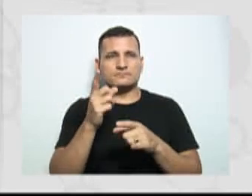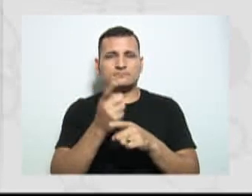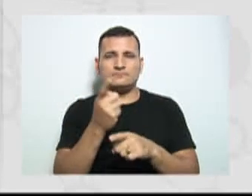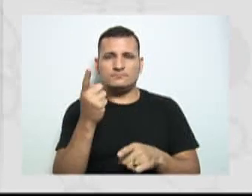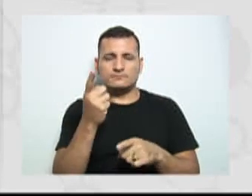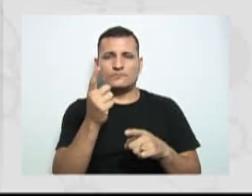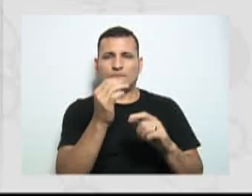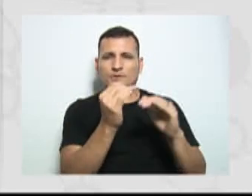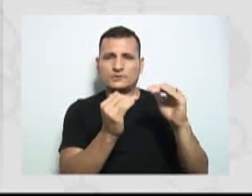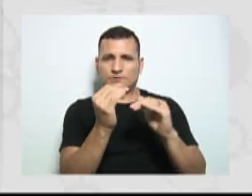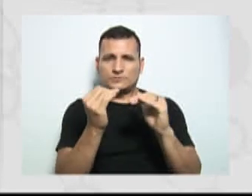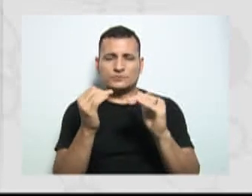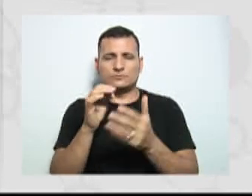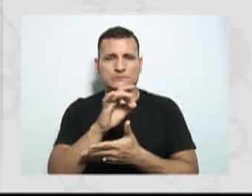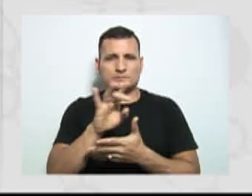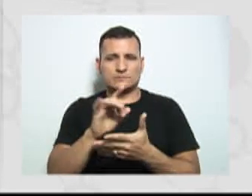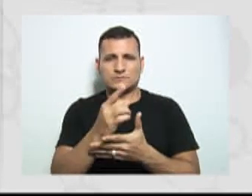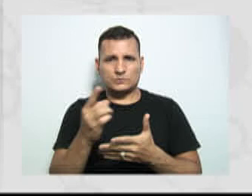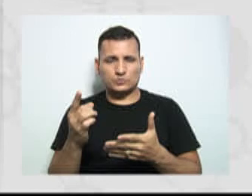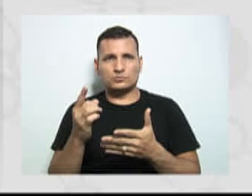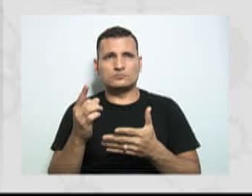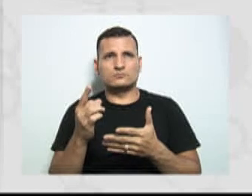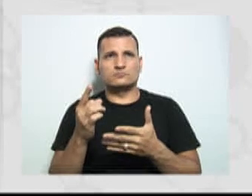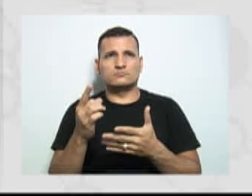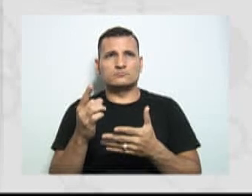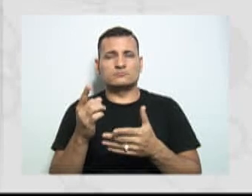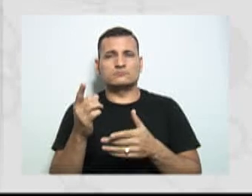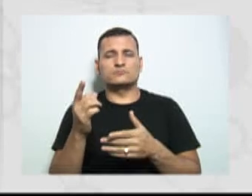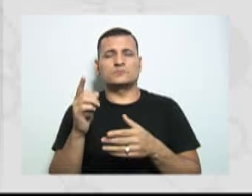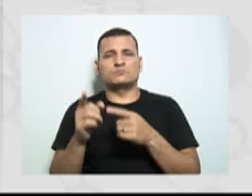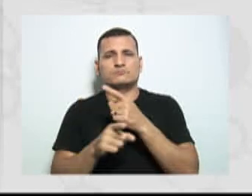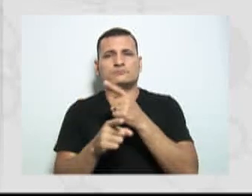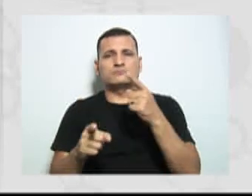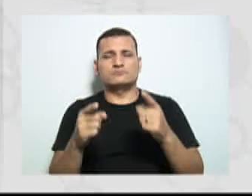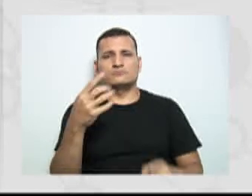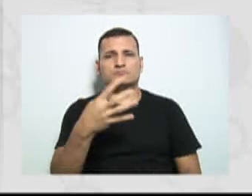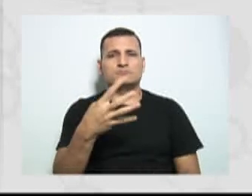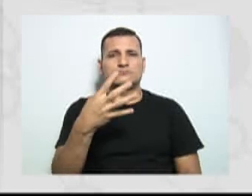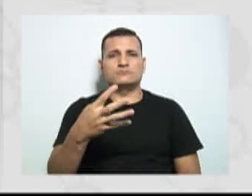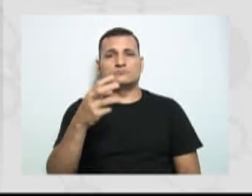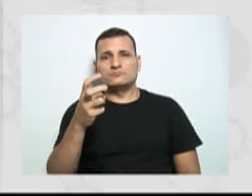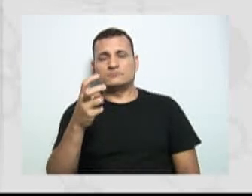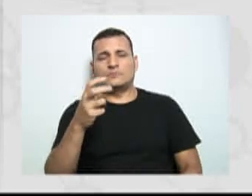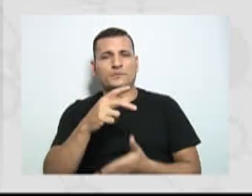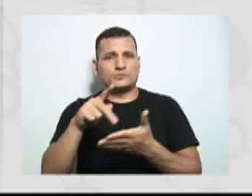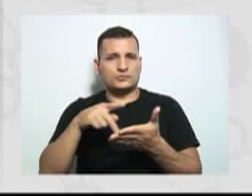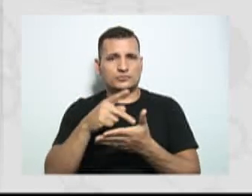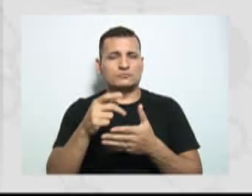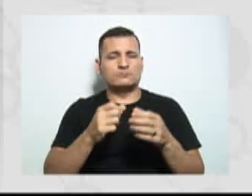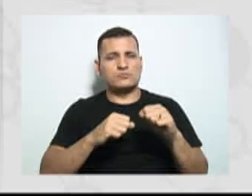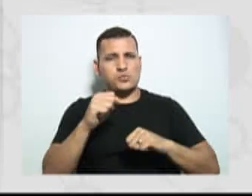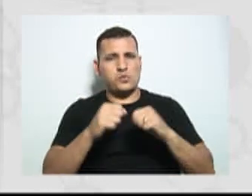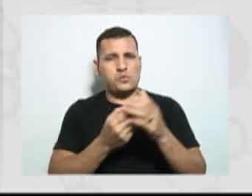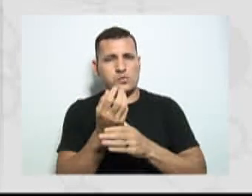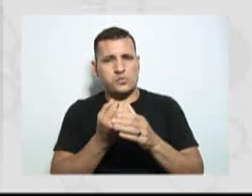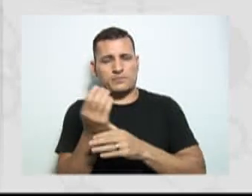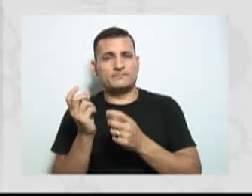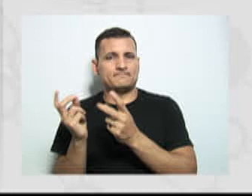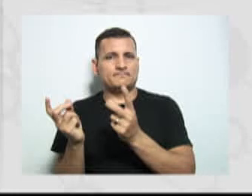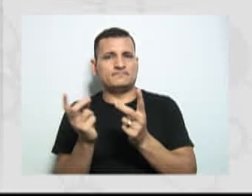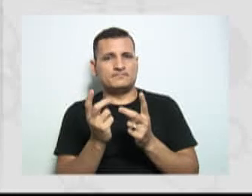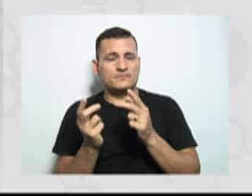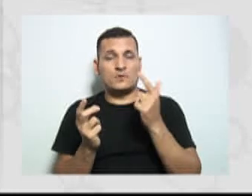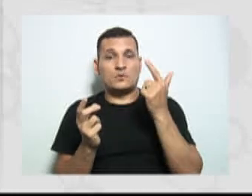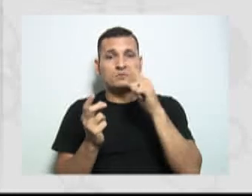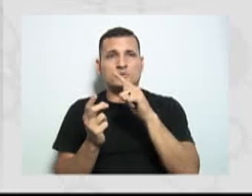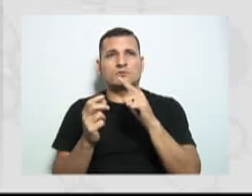pelo valor unitário, vou chegar a 445 pudins que devem ser produzidos e vendidos para alcançar o